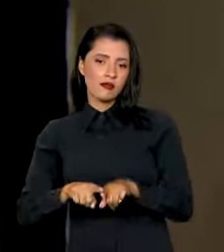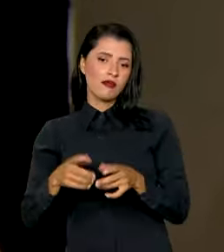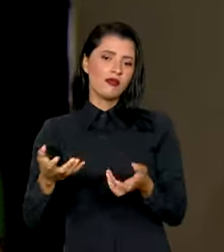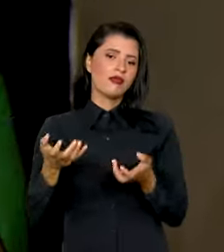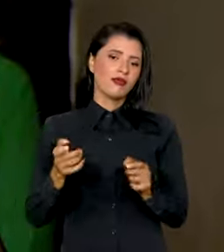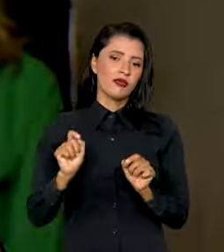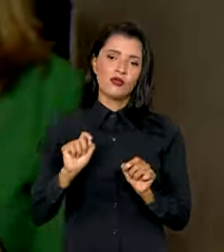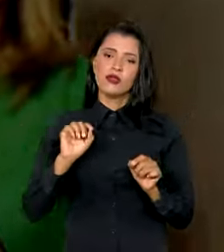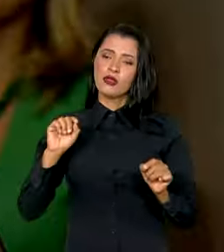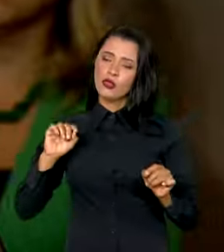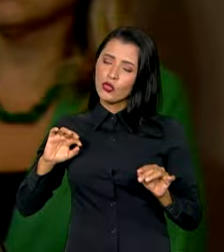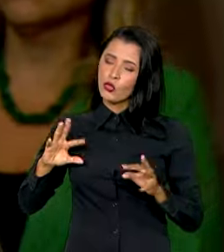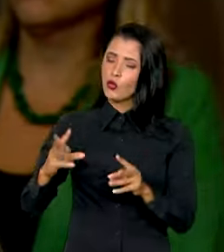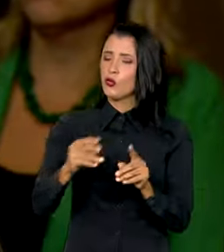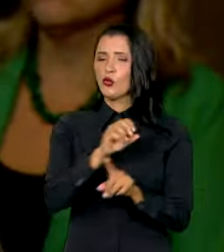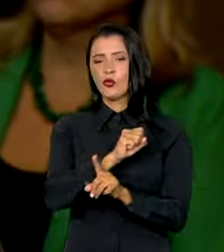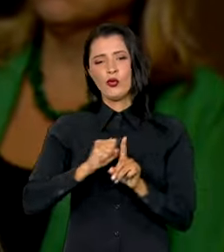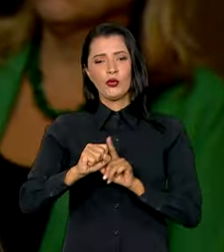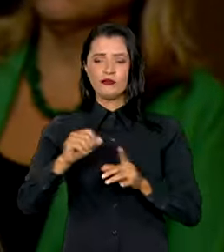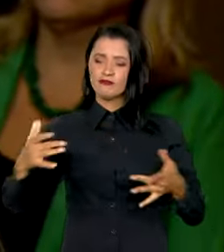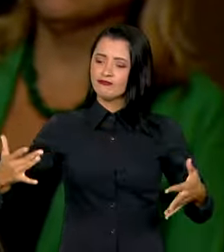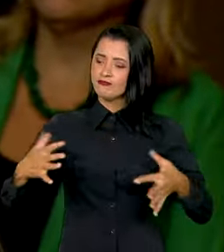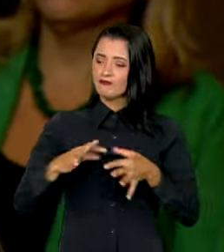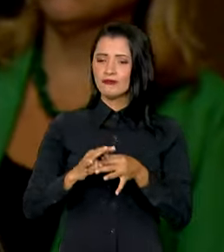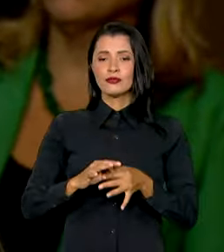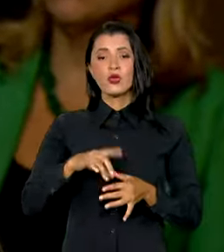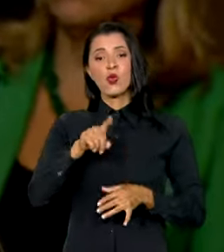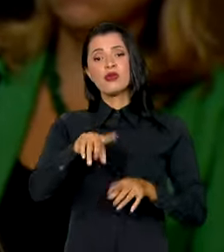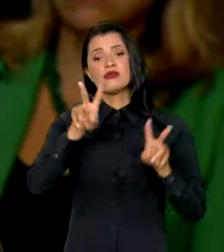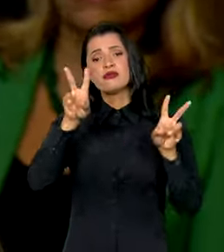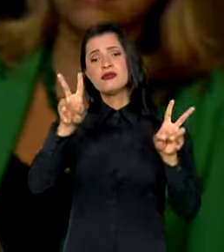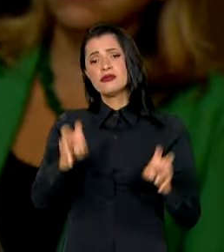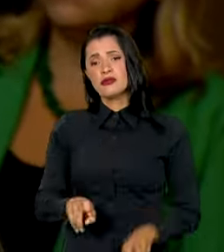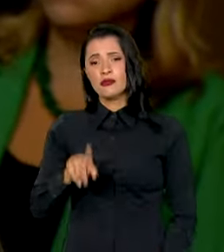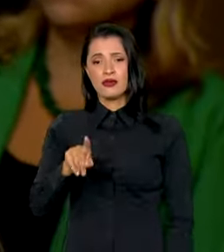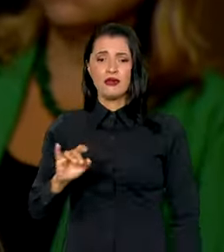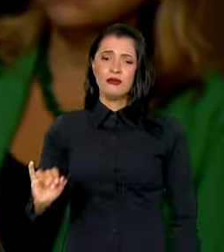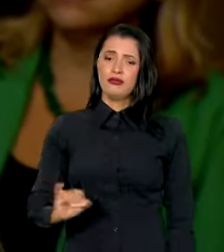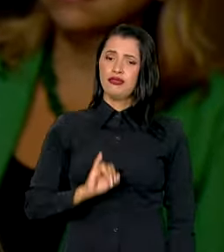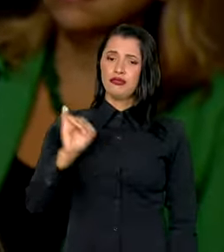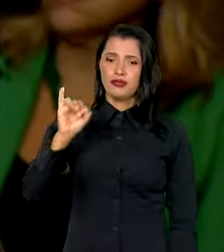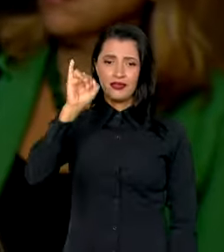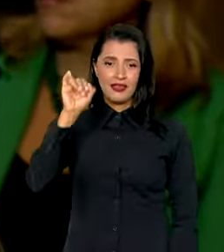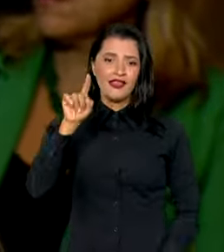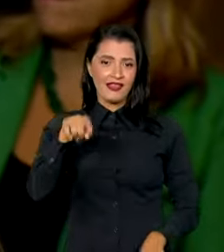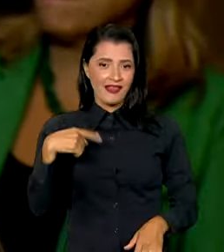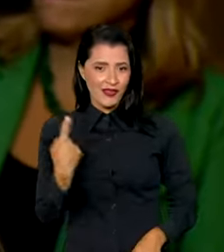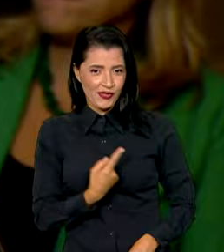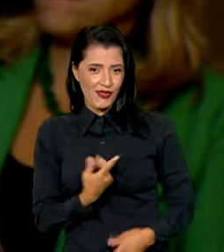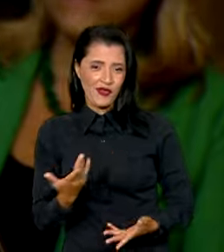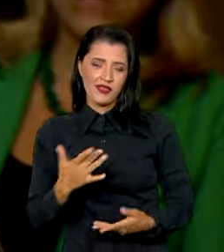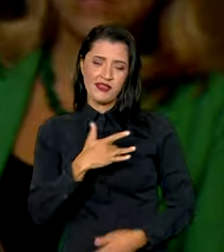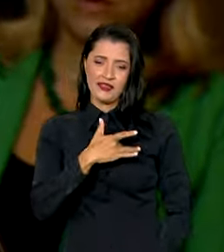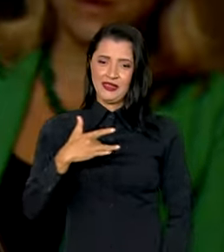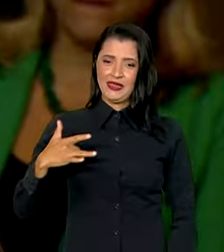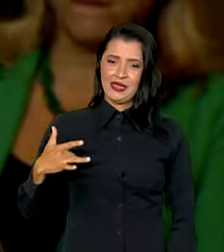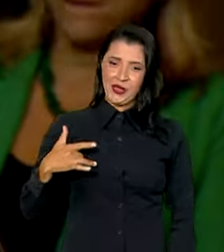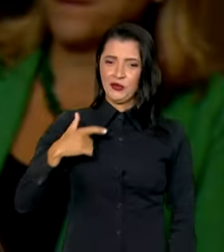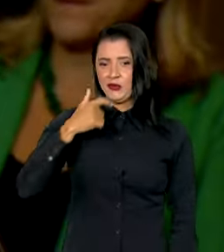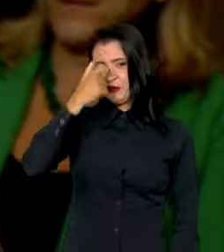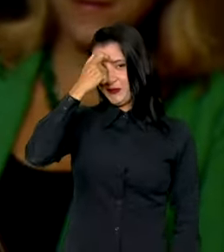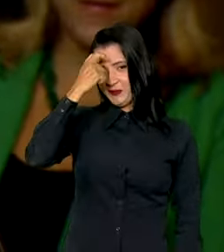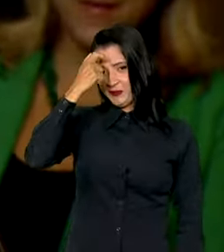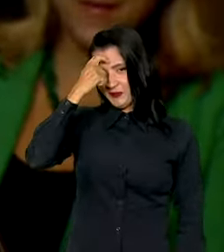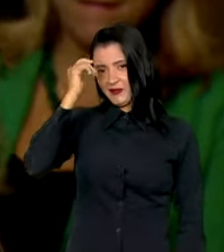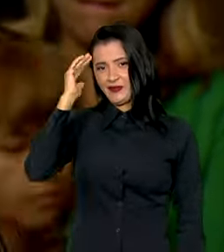una toda a sociedade com essa pauta tão fundamental que é a nossa saúde